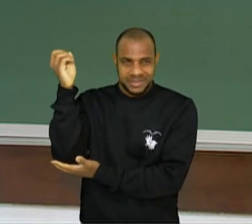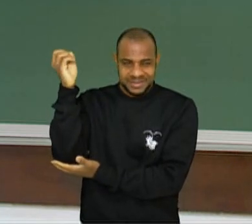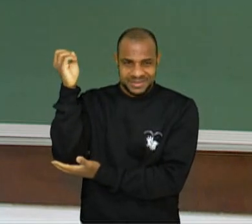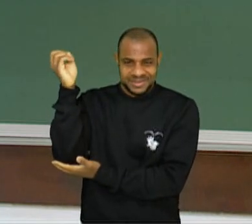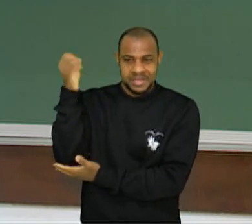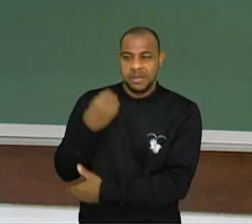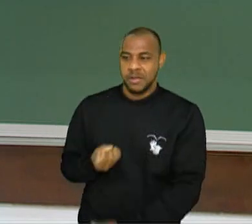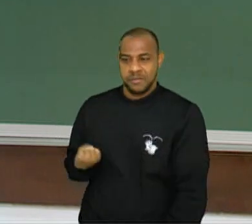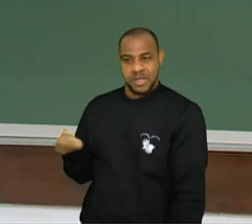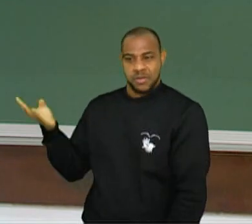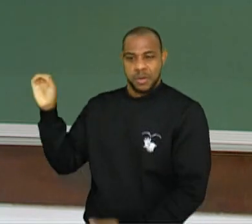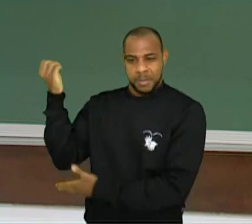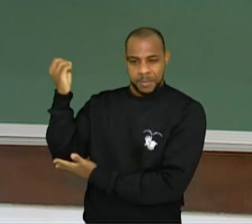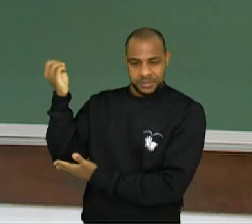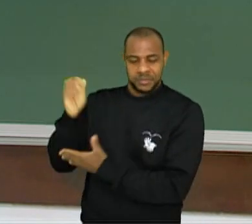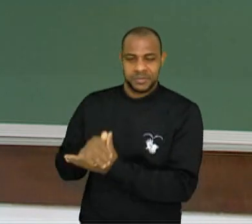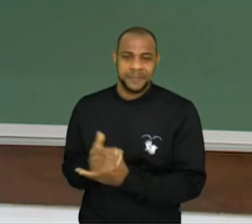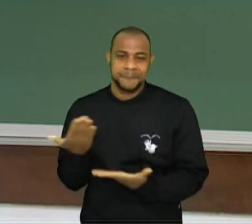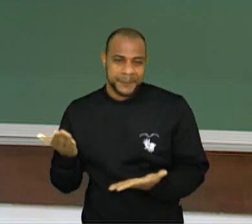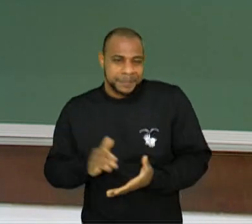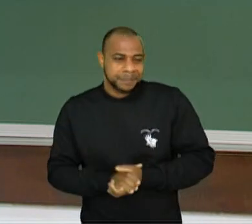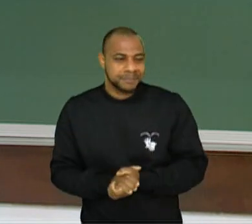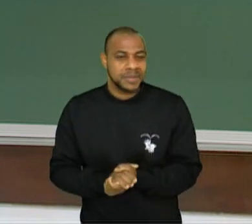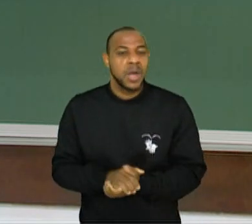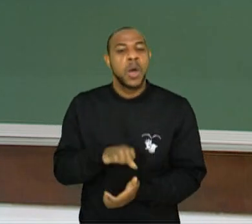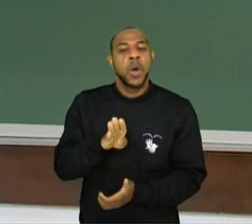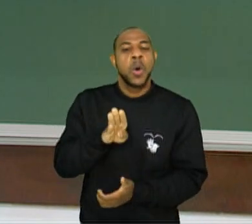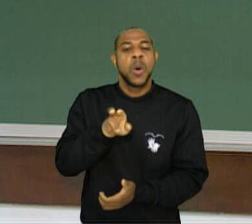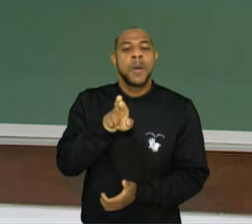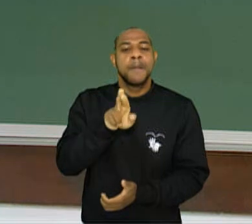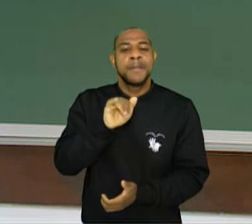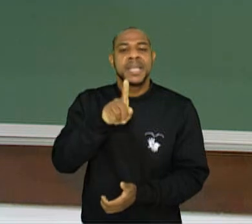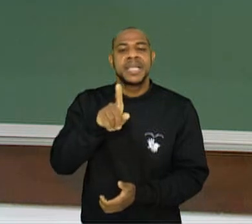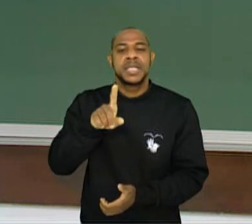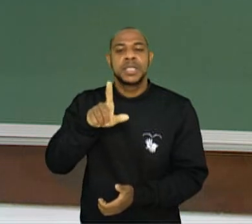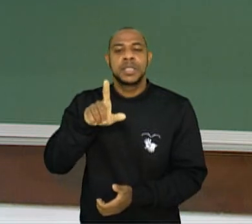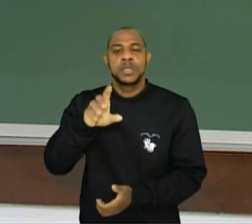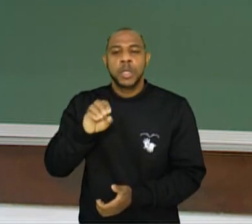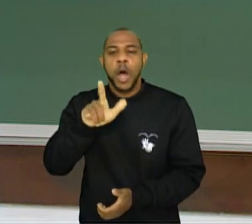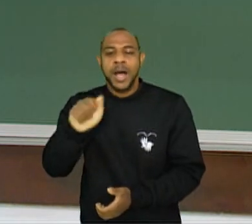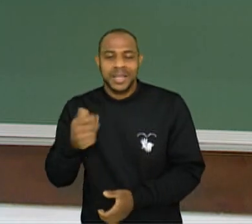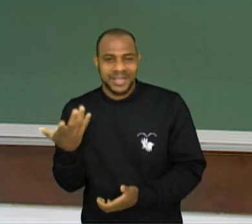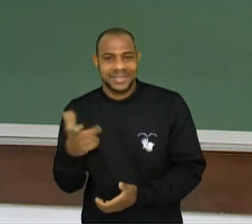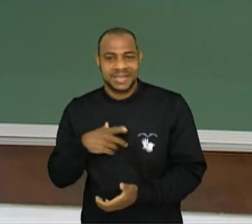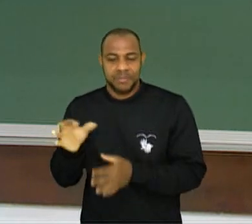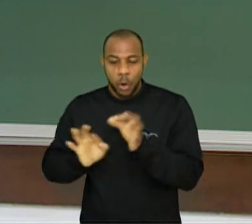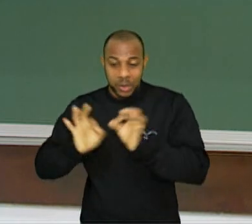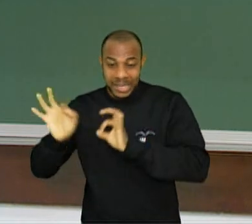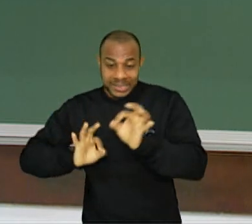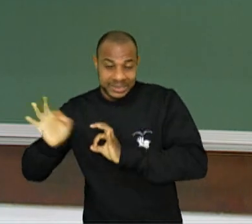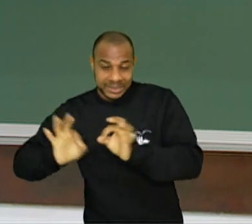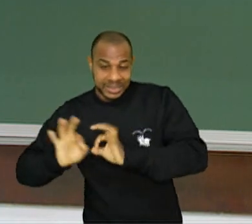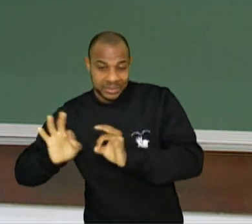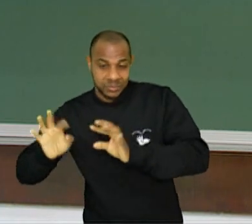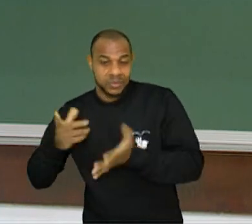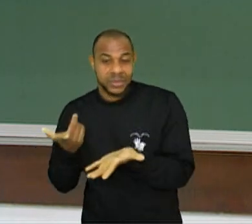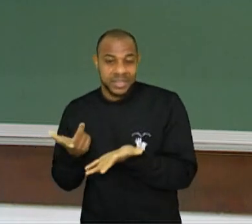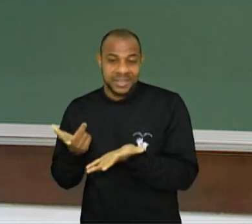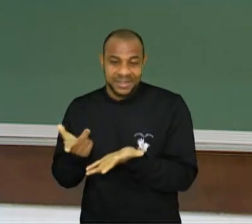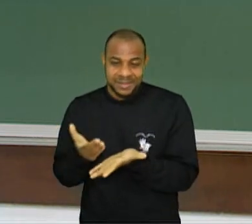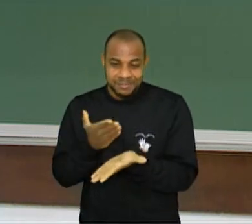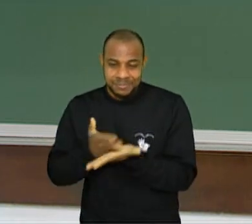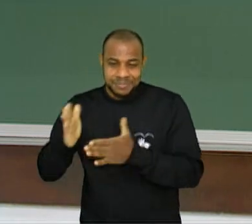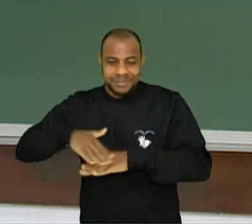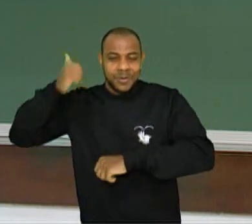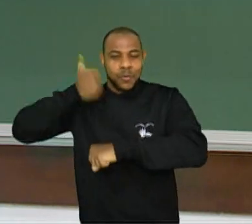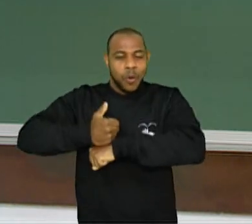dele, o Leonel Brizola, já estava organizando um apoio ao presidente, uma resistência ao golpe. Acontece